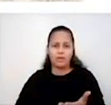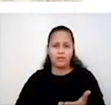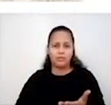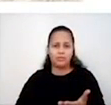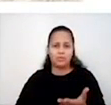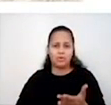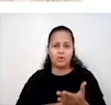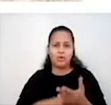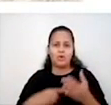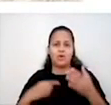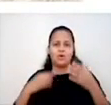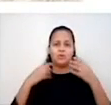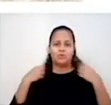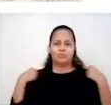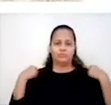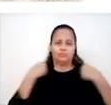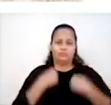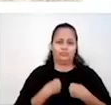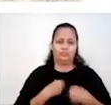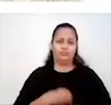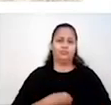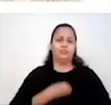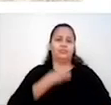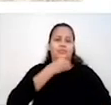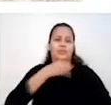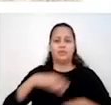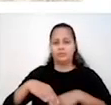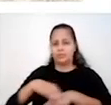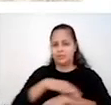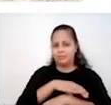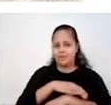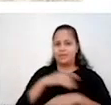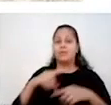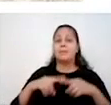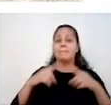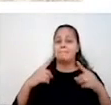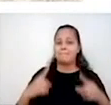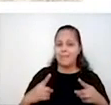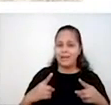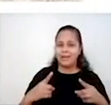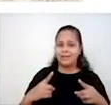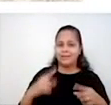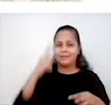usar terno e sapato. Porém, a maioria da população andava descalça